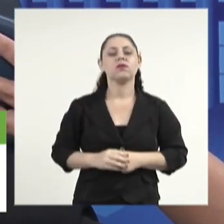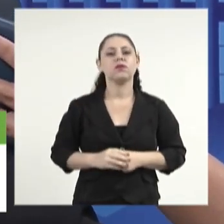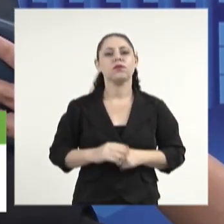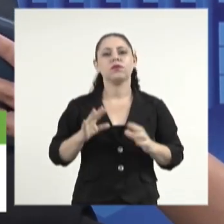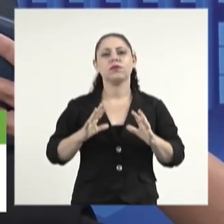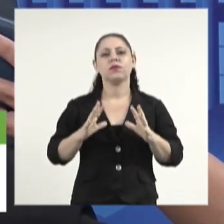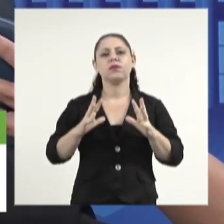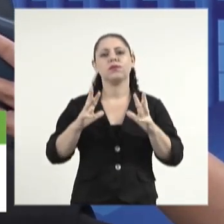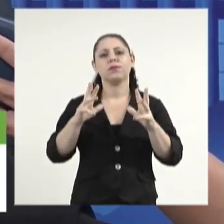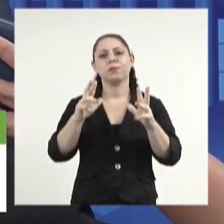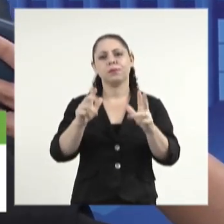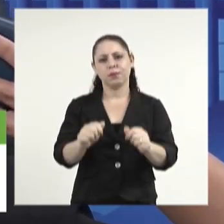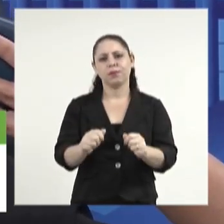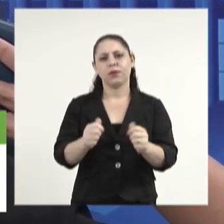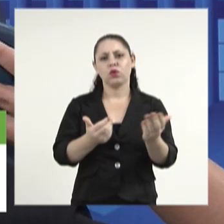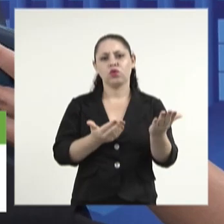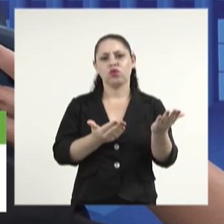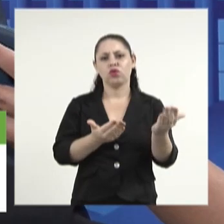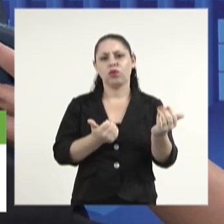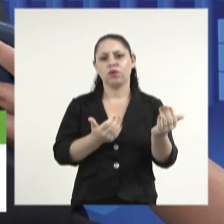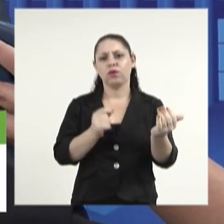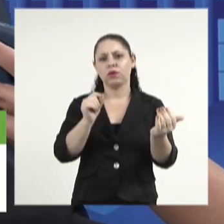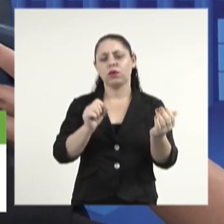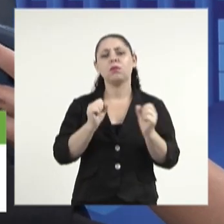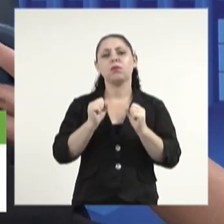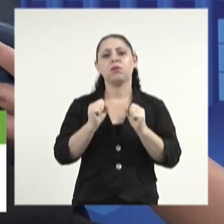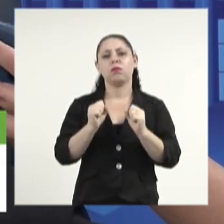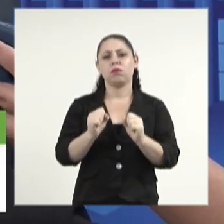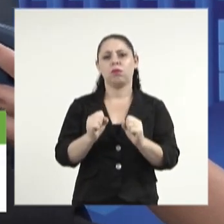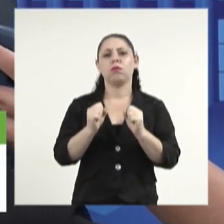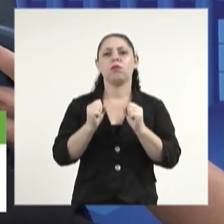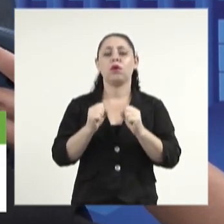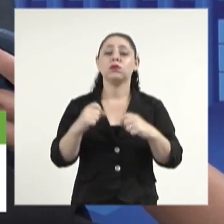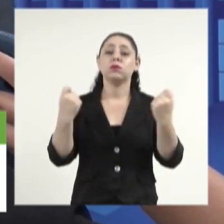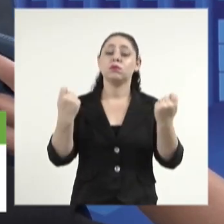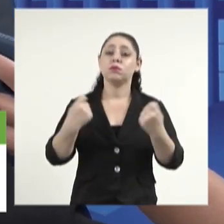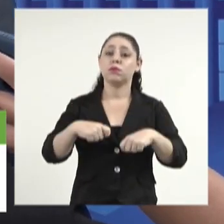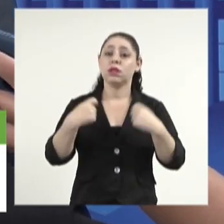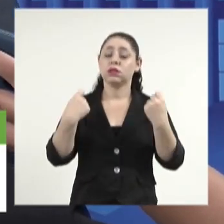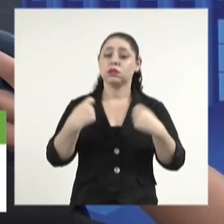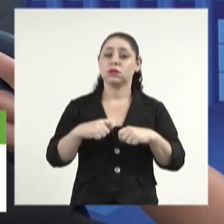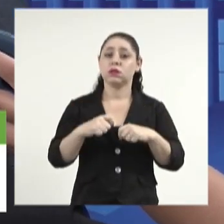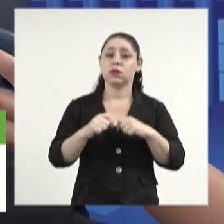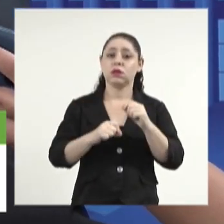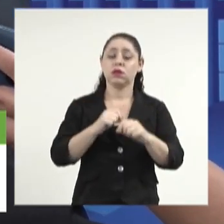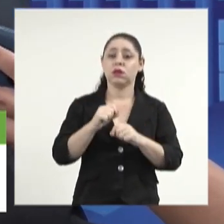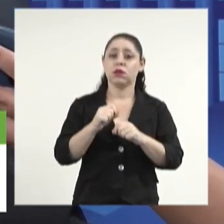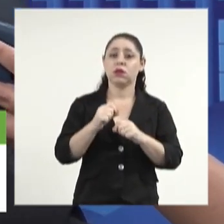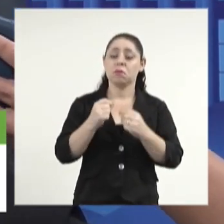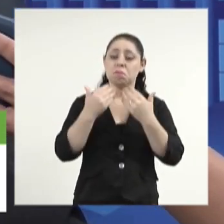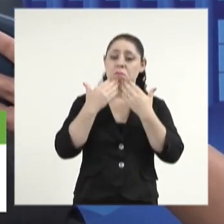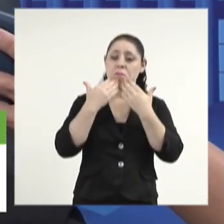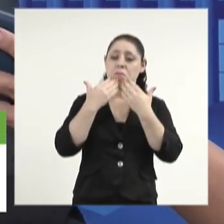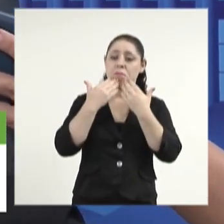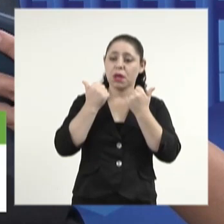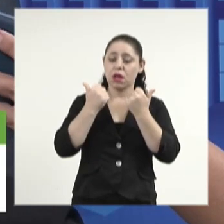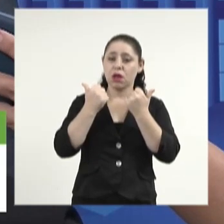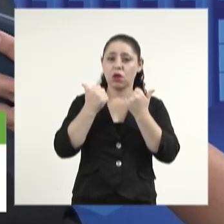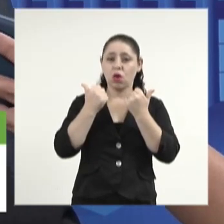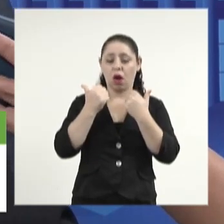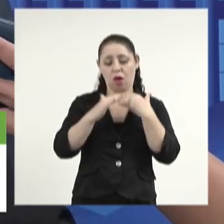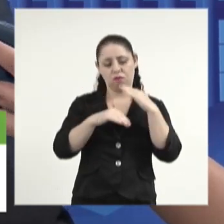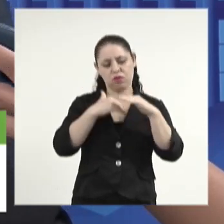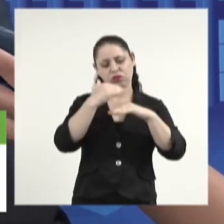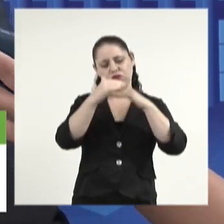todos aqueles jovens que podem precisar de o que seja melhor para a sua